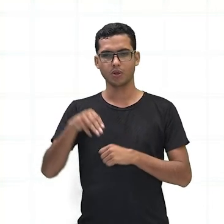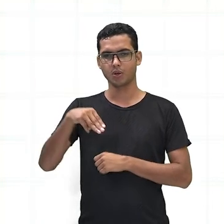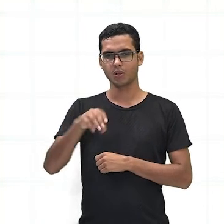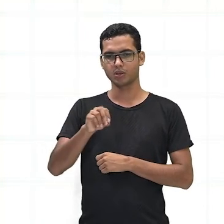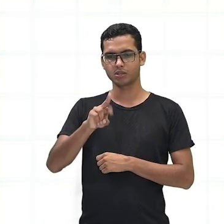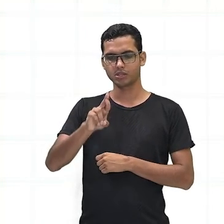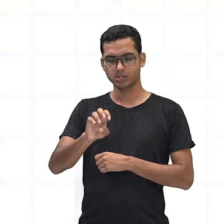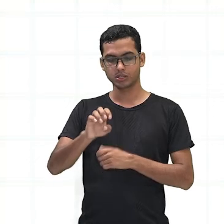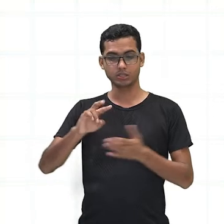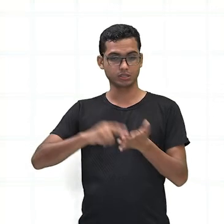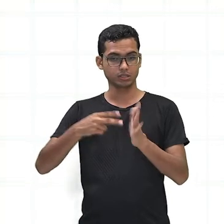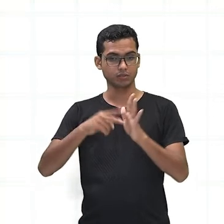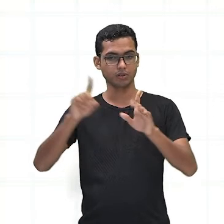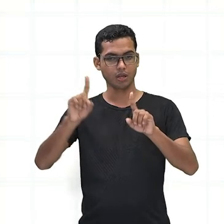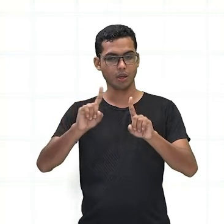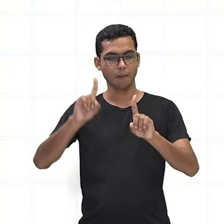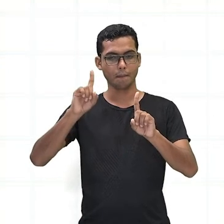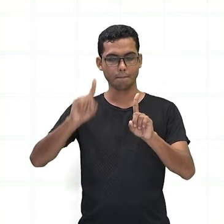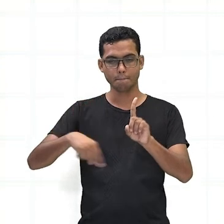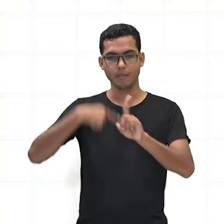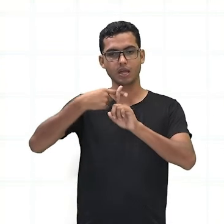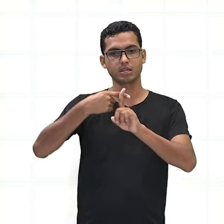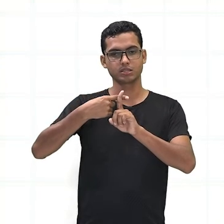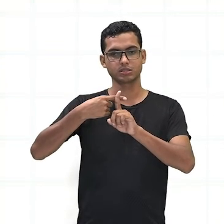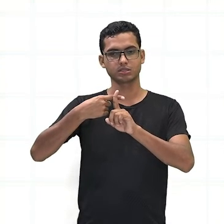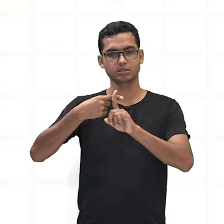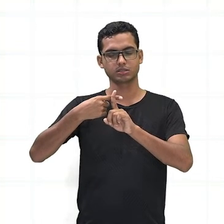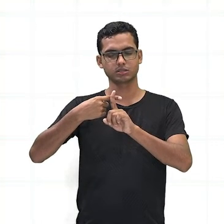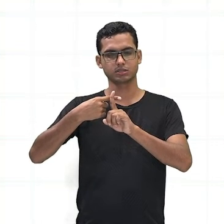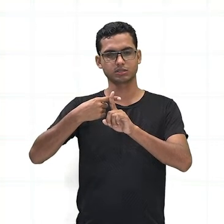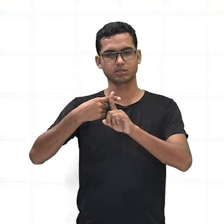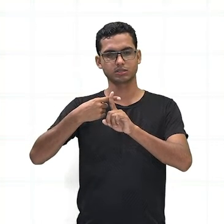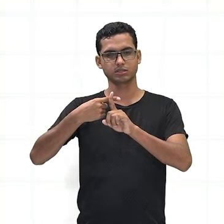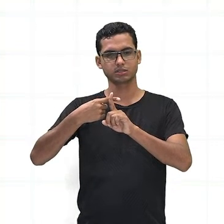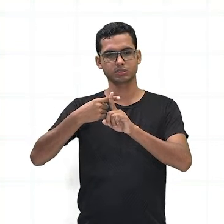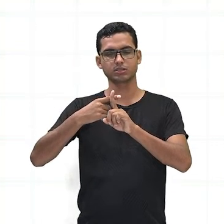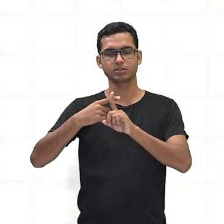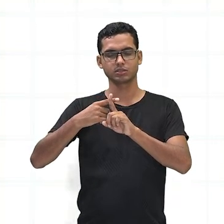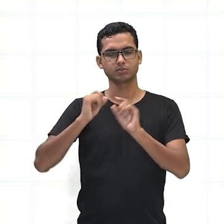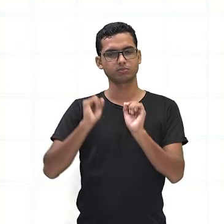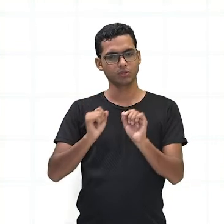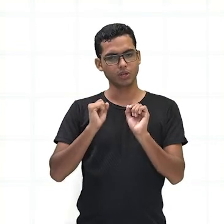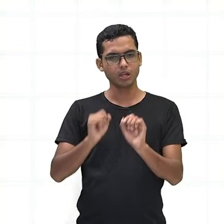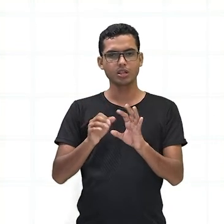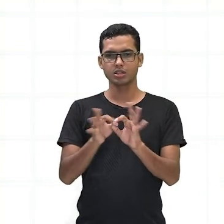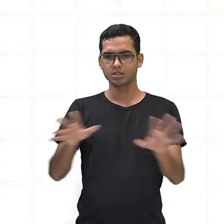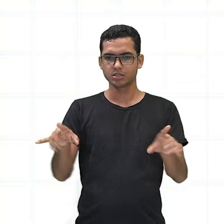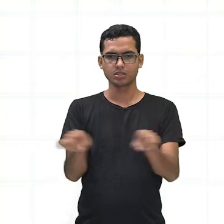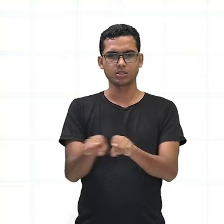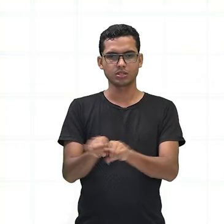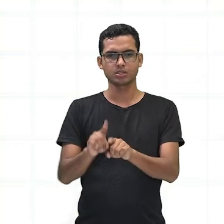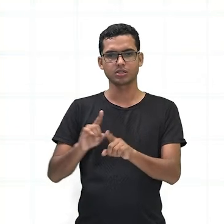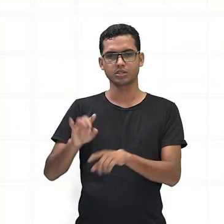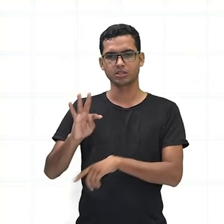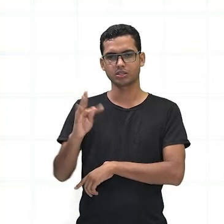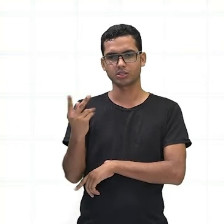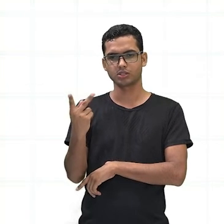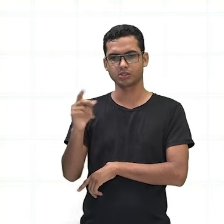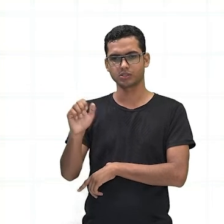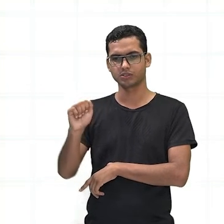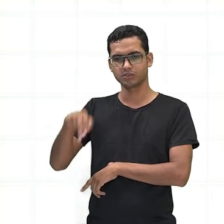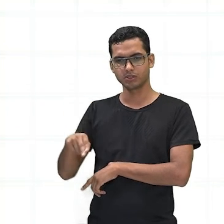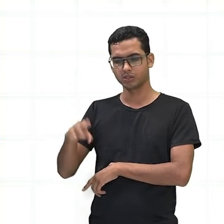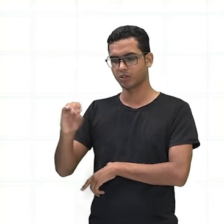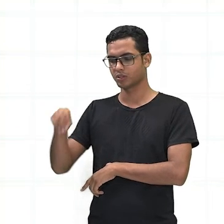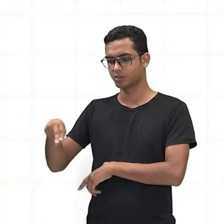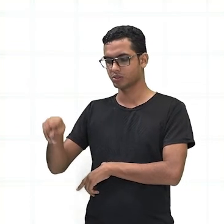significa mais, mais do que? De uma vez. More than once. Então, esses aqui